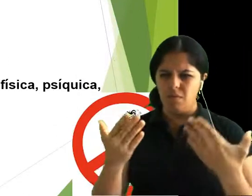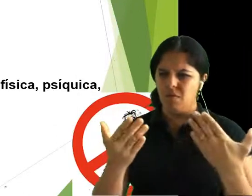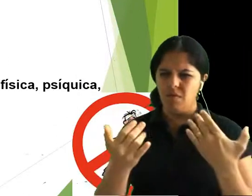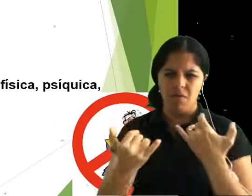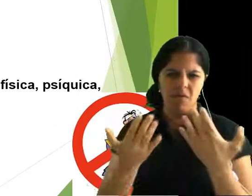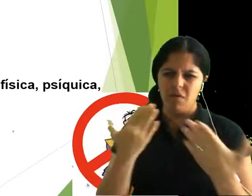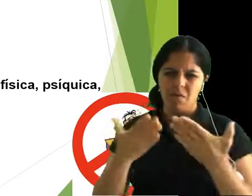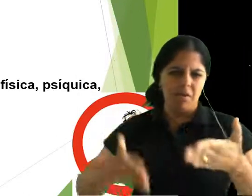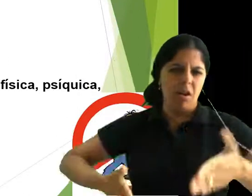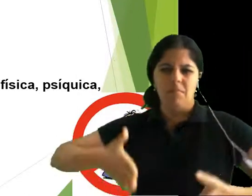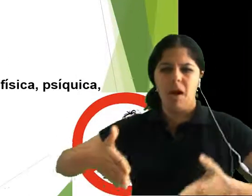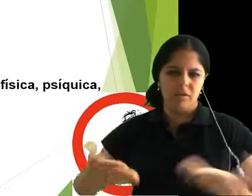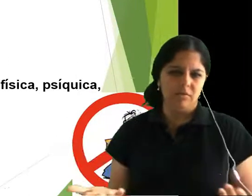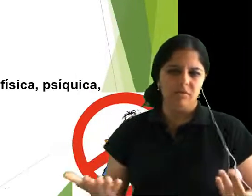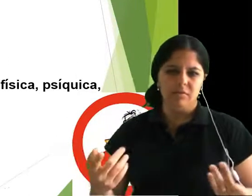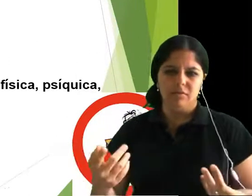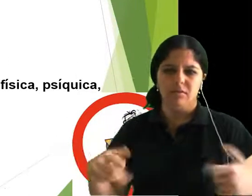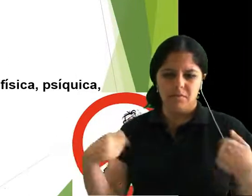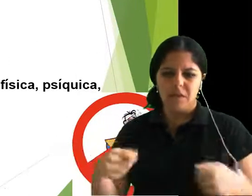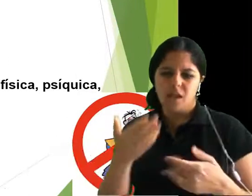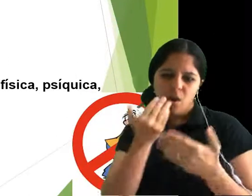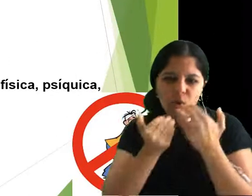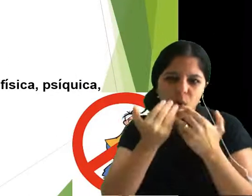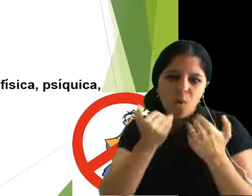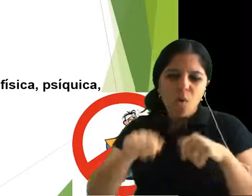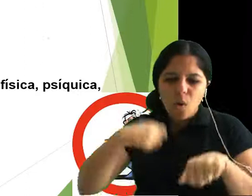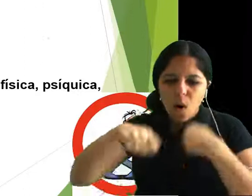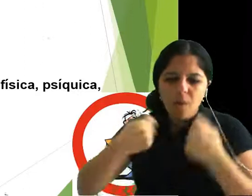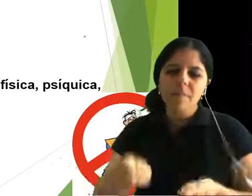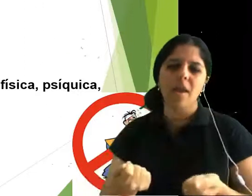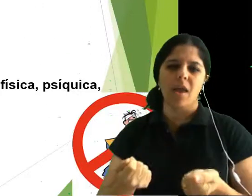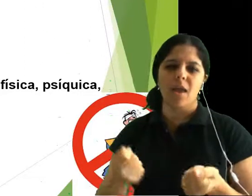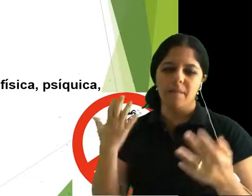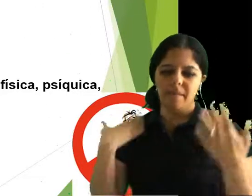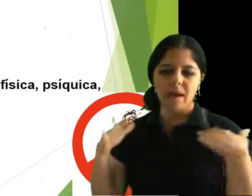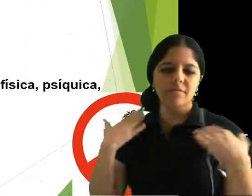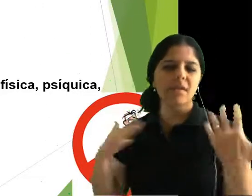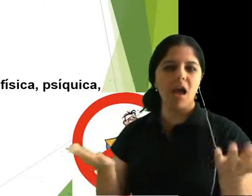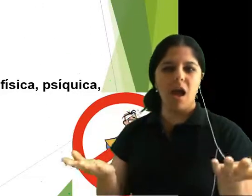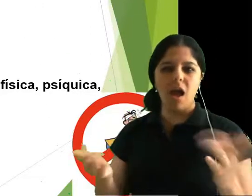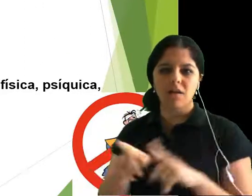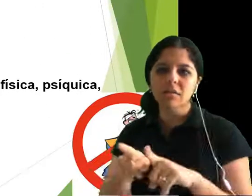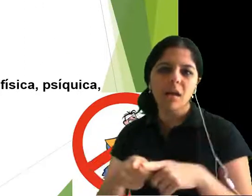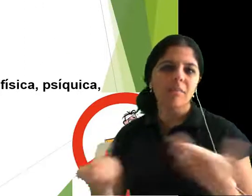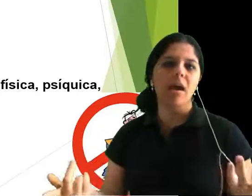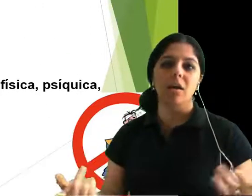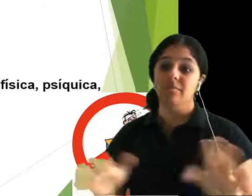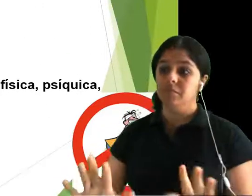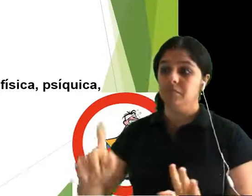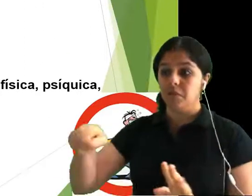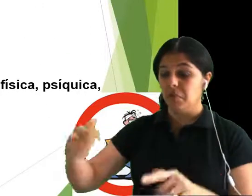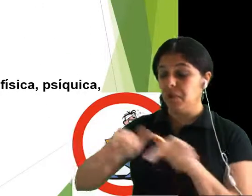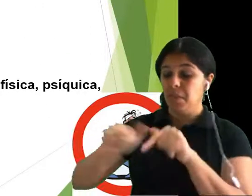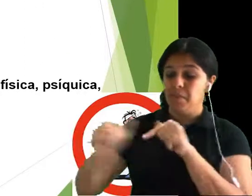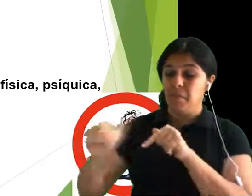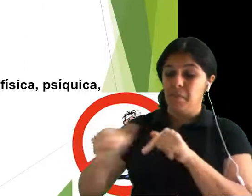precisa dormir, precisa comer, precisa se distrair também, tem os momentos de lazer. Então, uma hora vai começar a